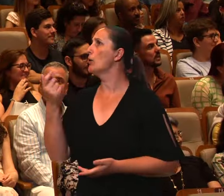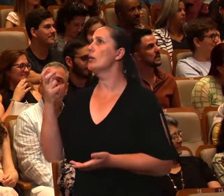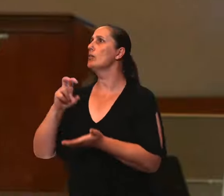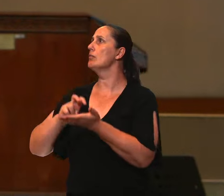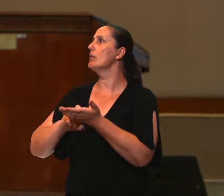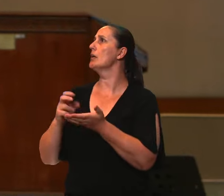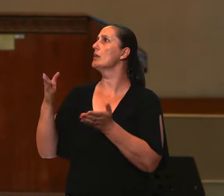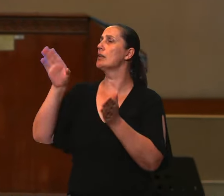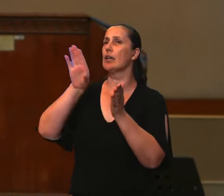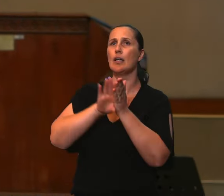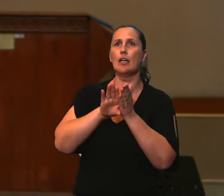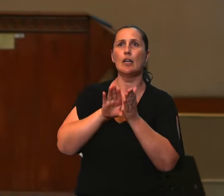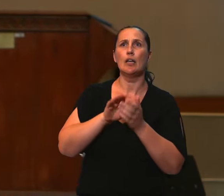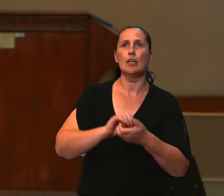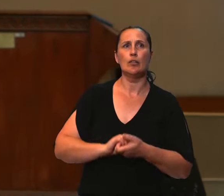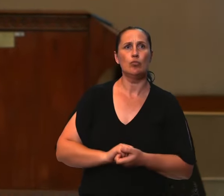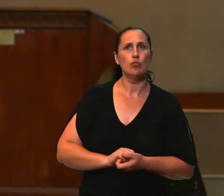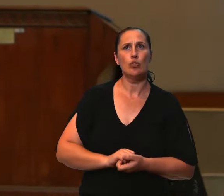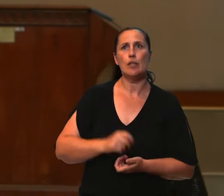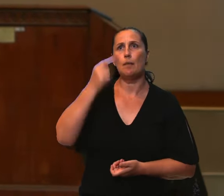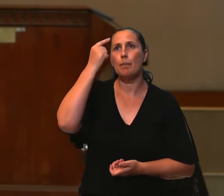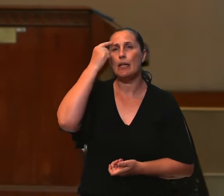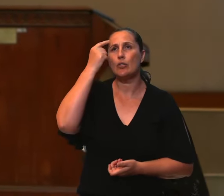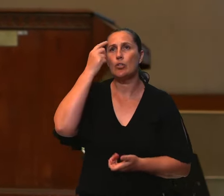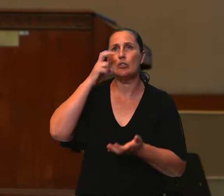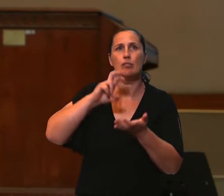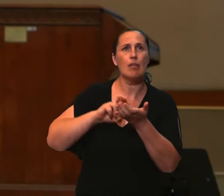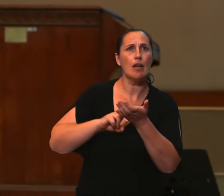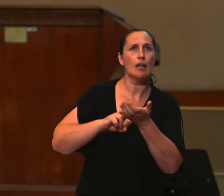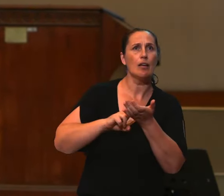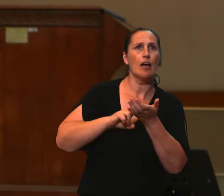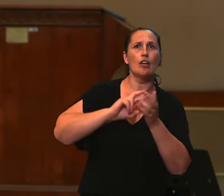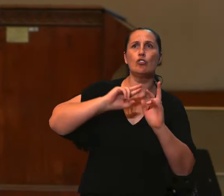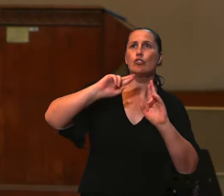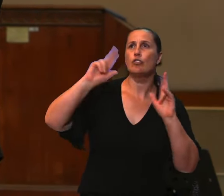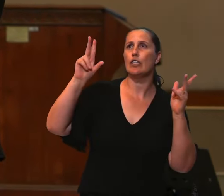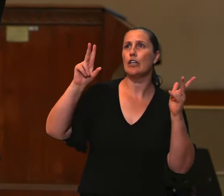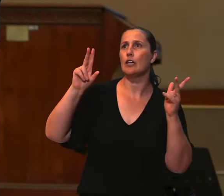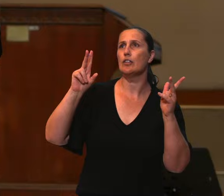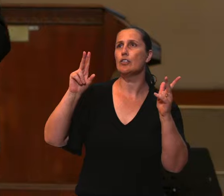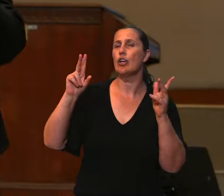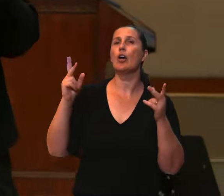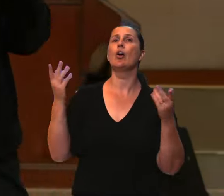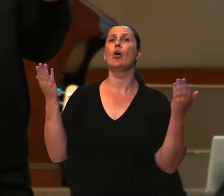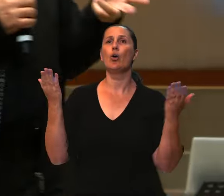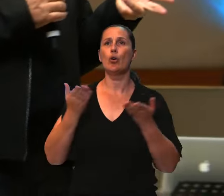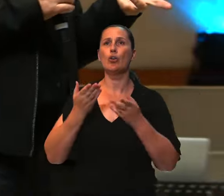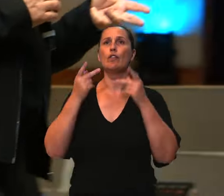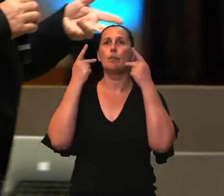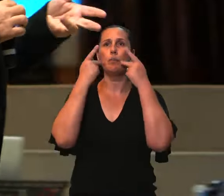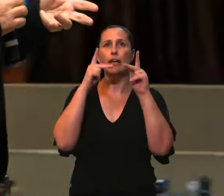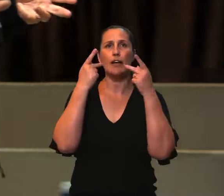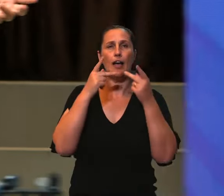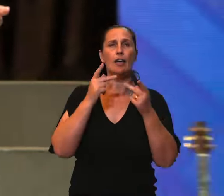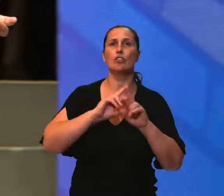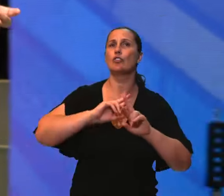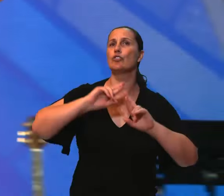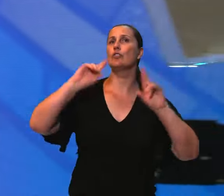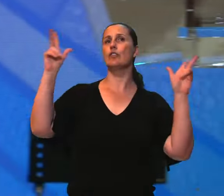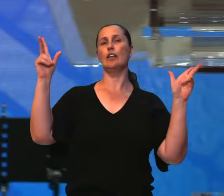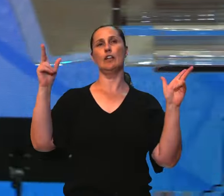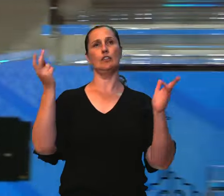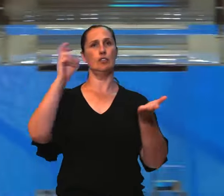manhã pensando que era outro sermão à noite que é o que acontece regularmente na igreja eu vou pregar um sermão diferente do que eu preguei de